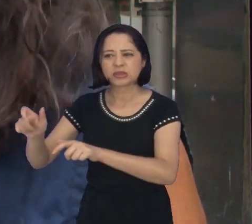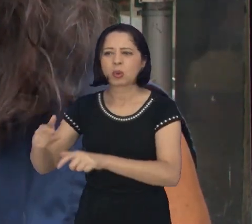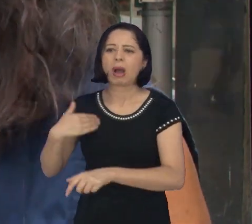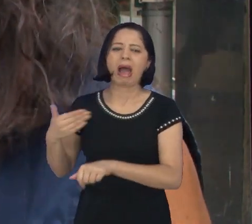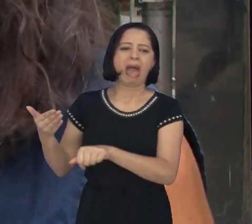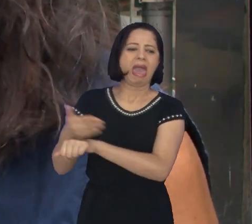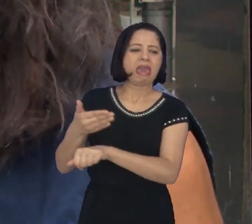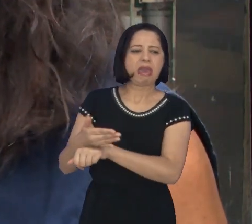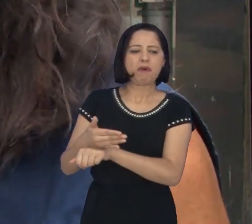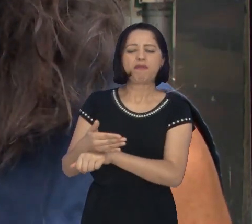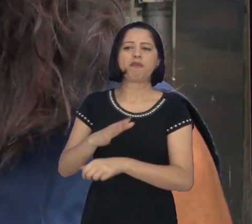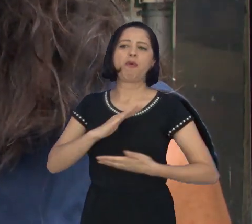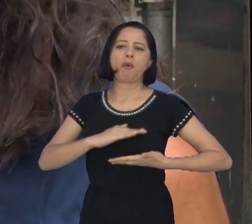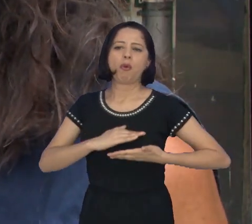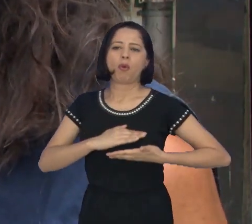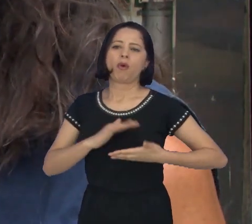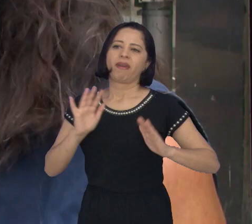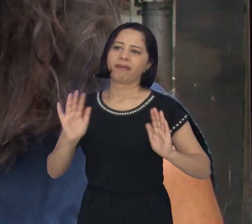fiz e estou